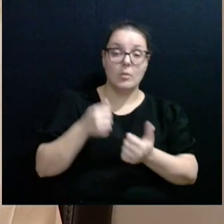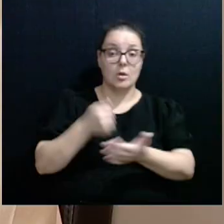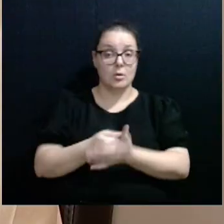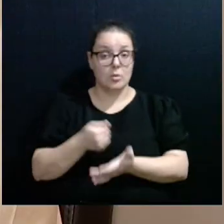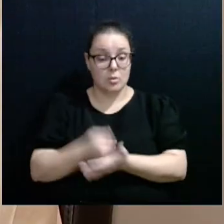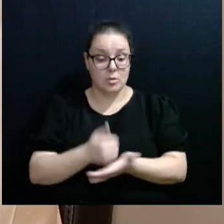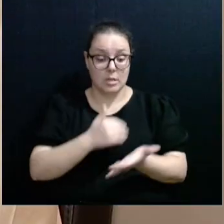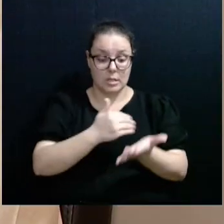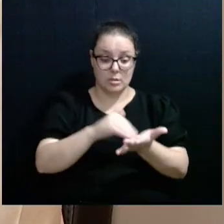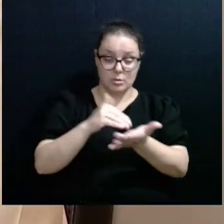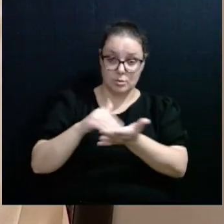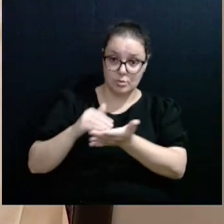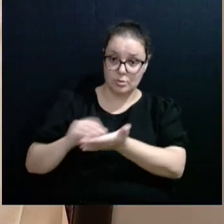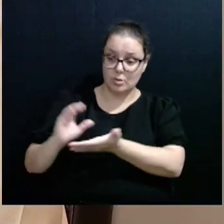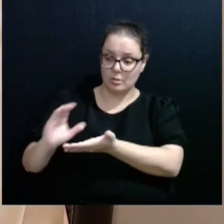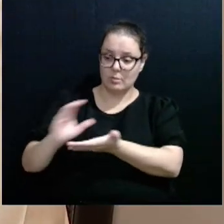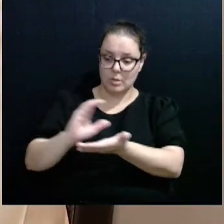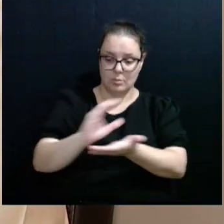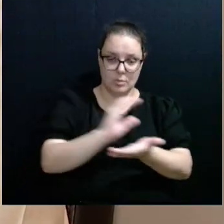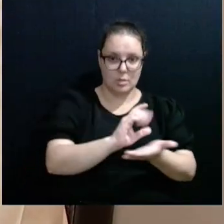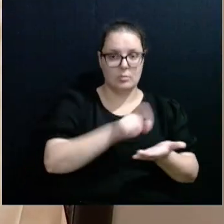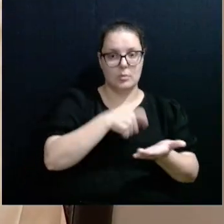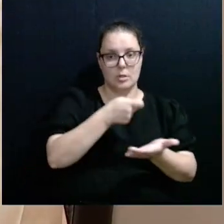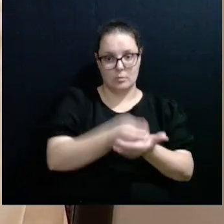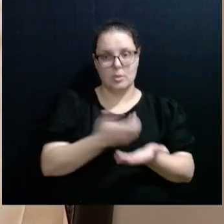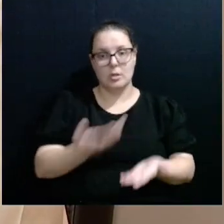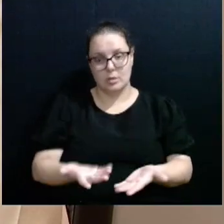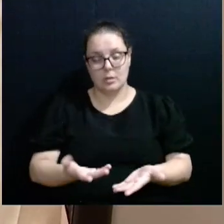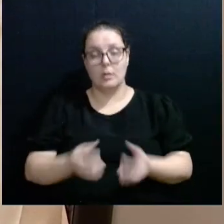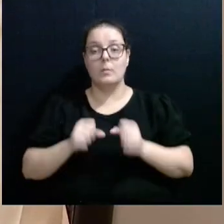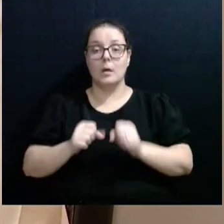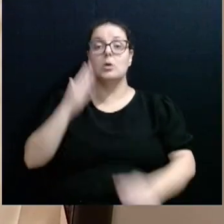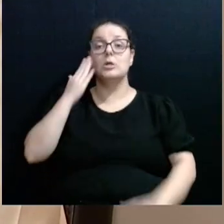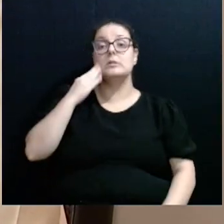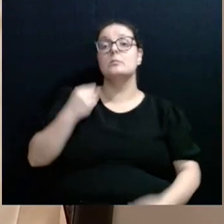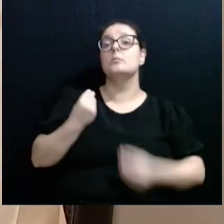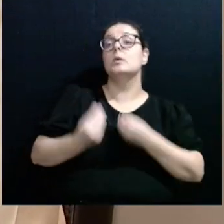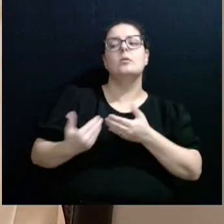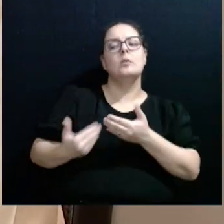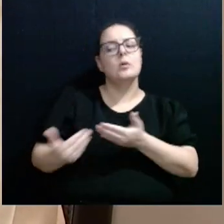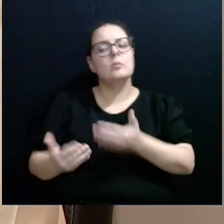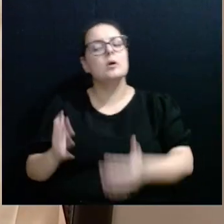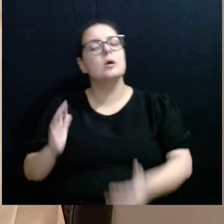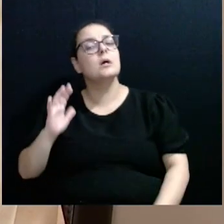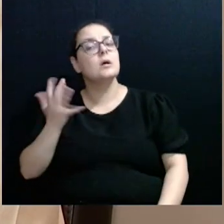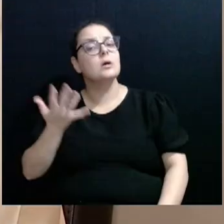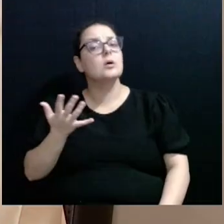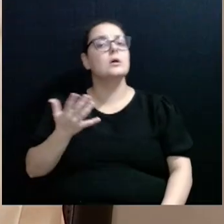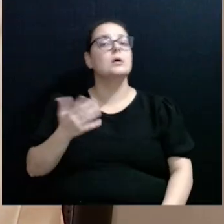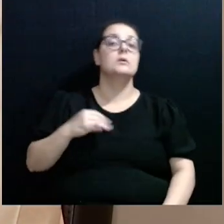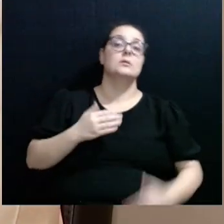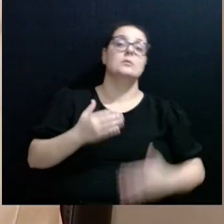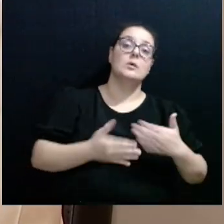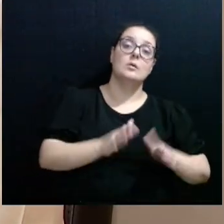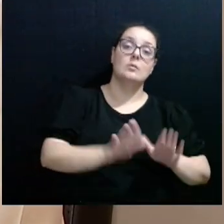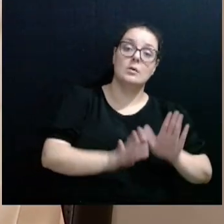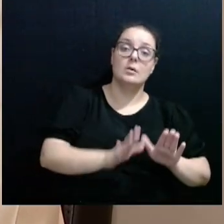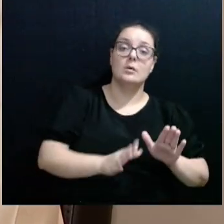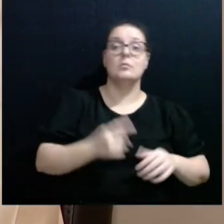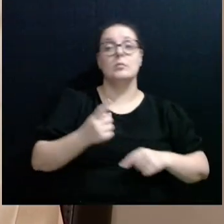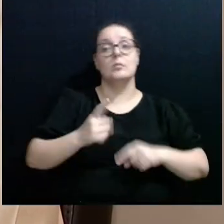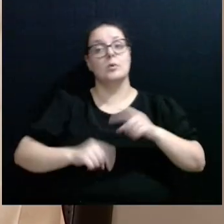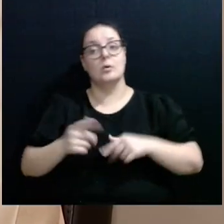destinamos essas emendas, para poder saber como é que está o processo, se for processo de licitação por algum equipamento, como está o